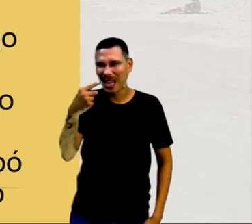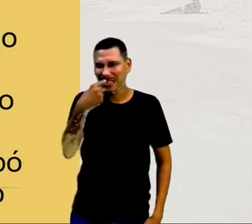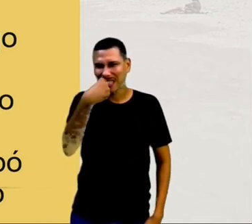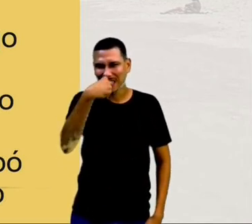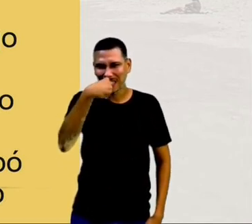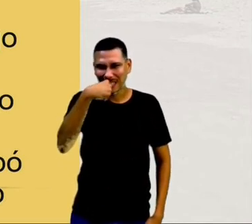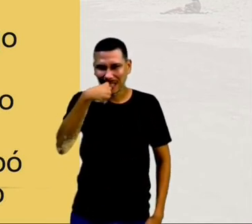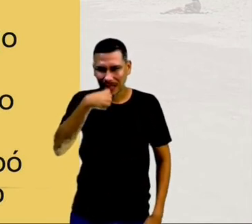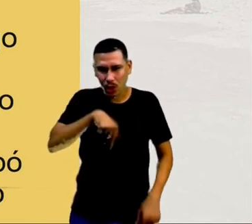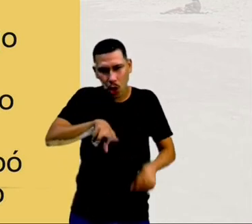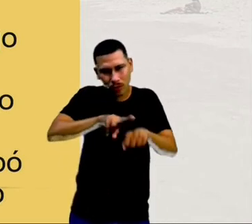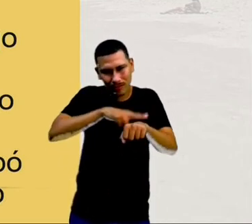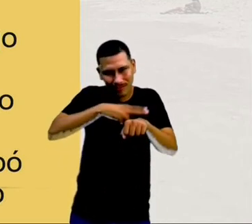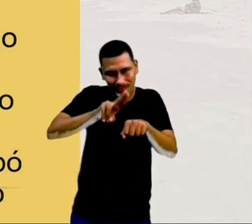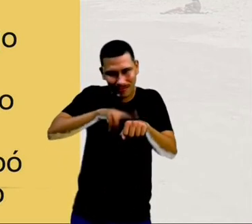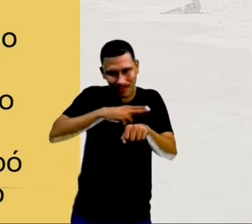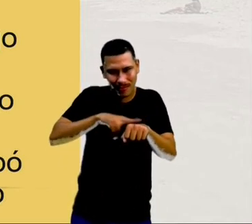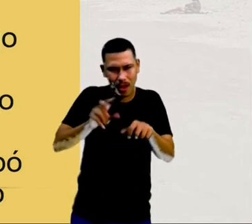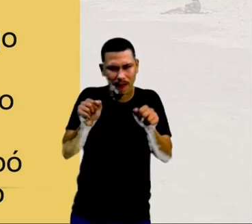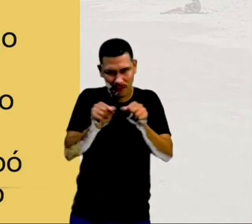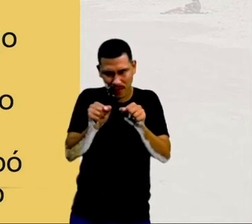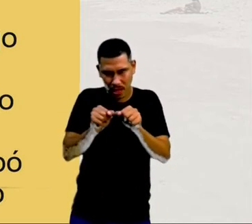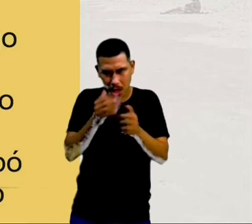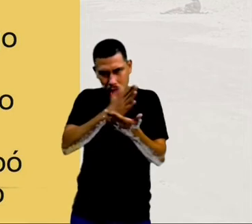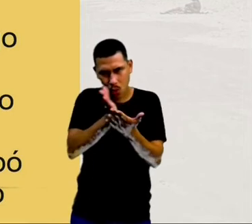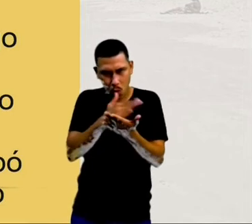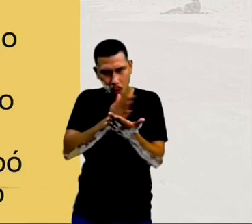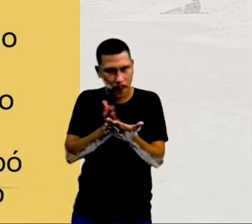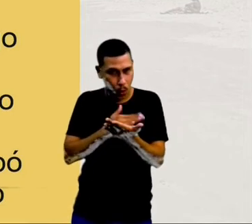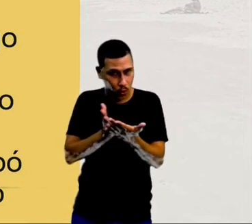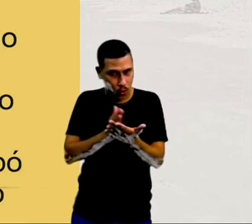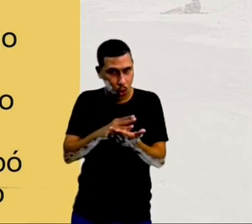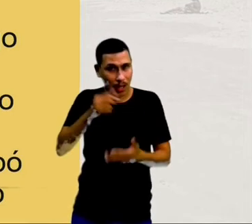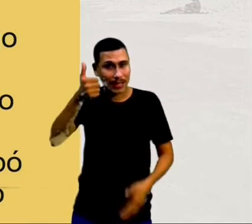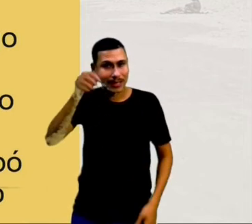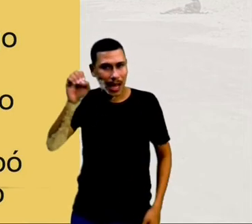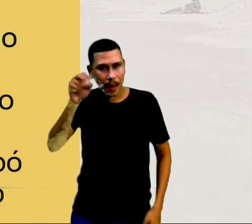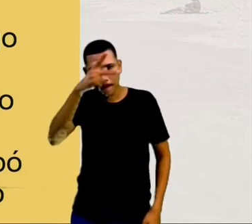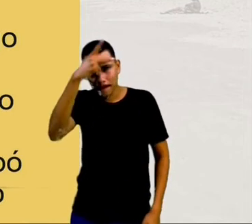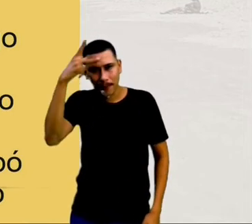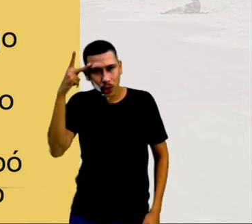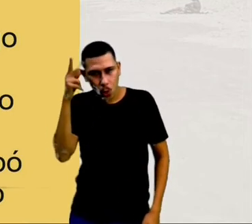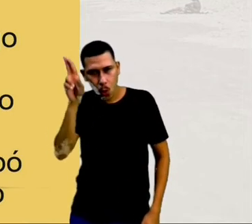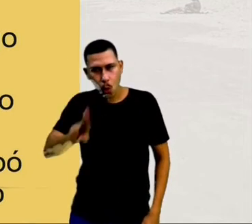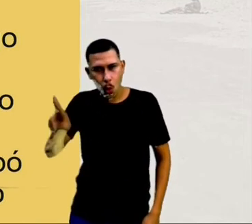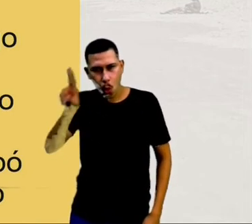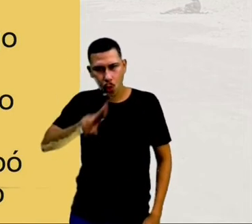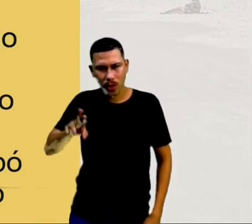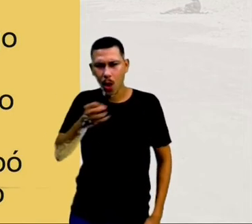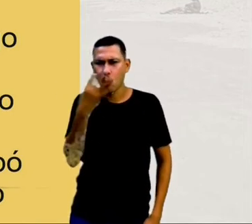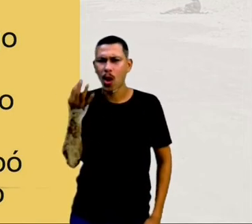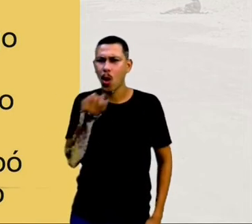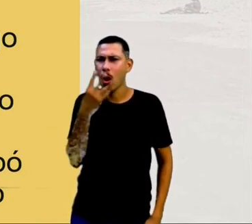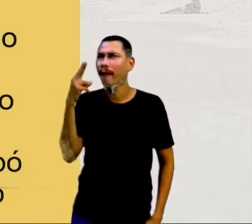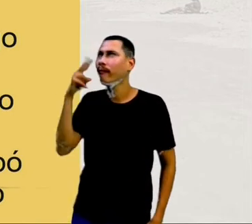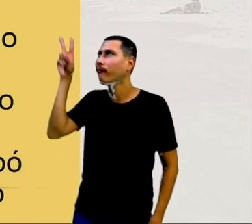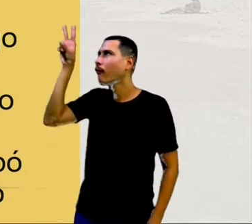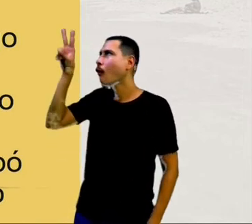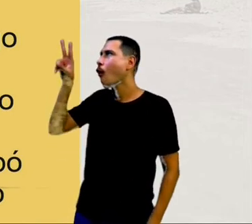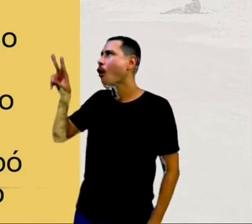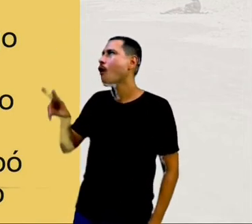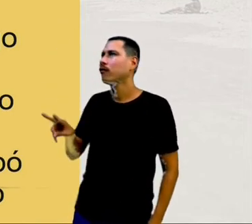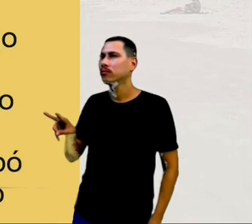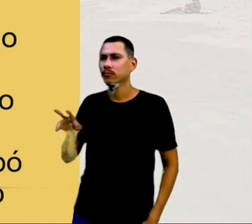que acontece? Para fazer um bolo que serve 10 pessoas, a gente usa essas quantidades aqui.